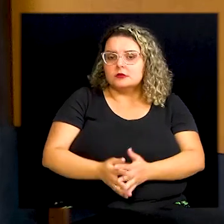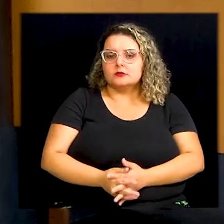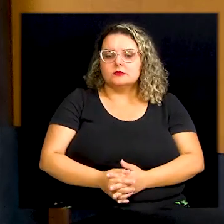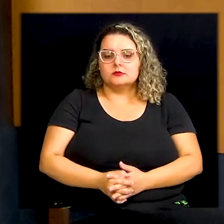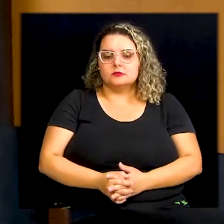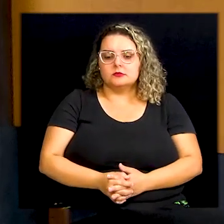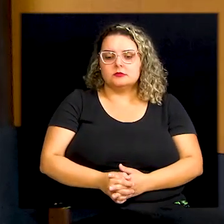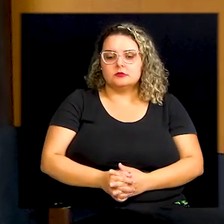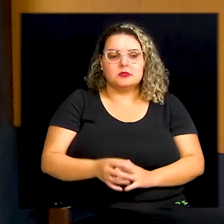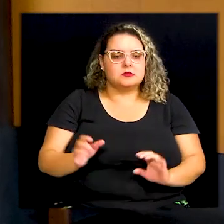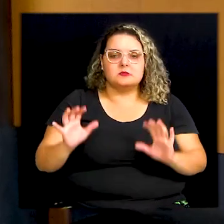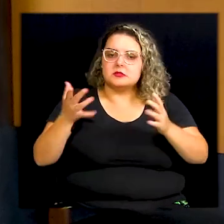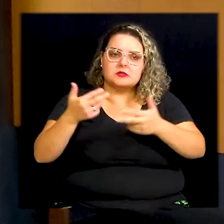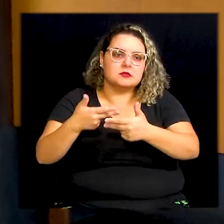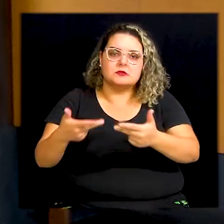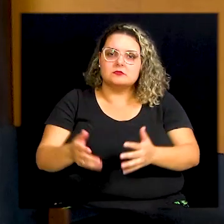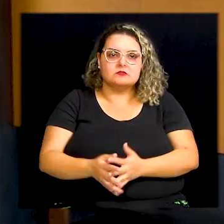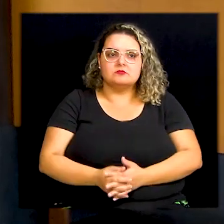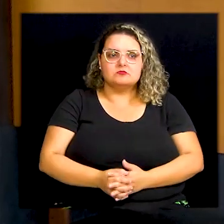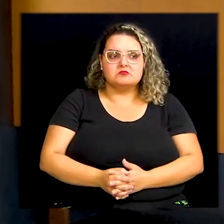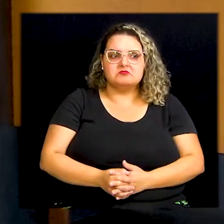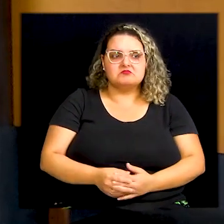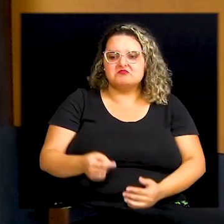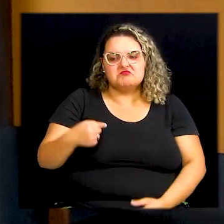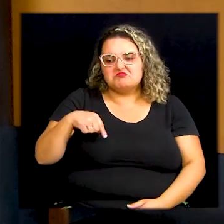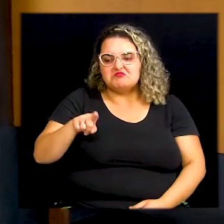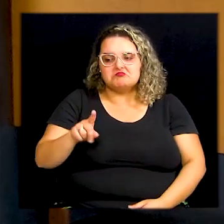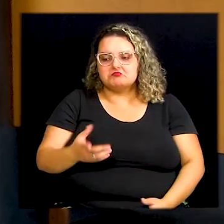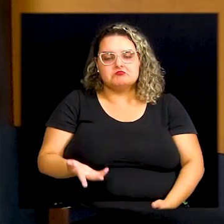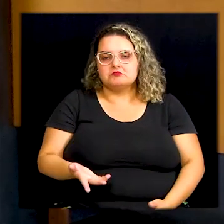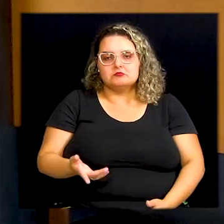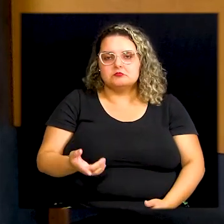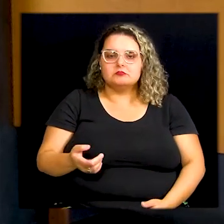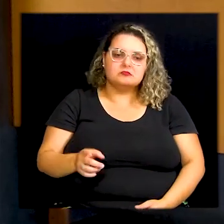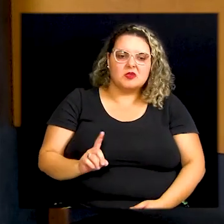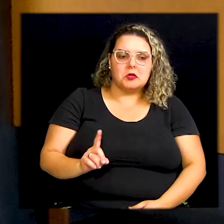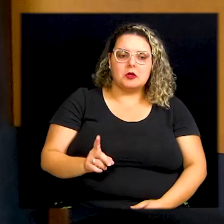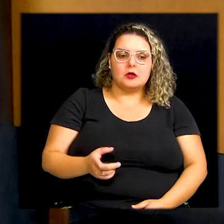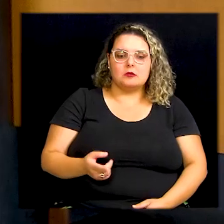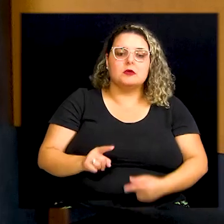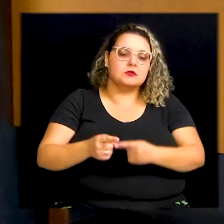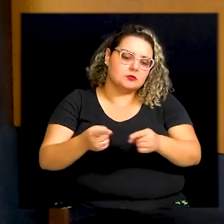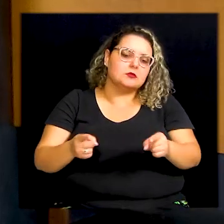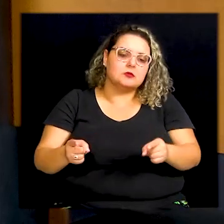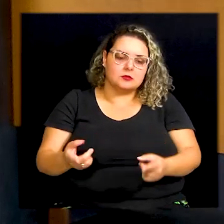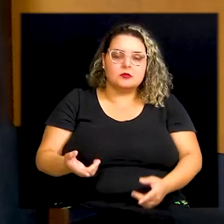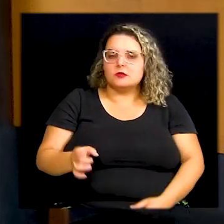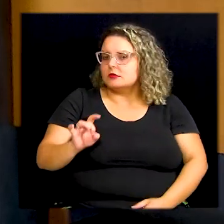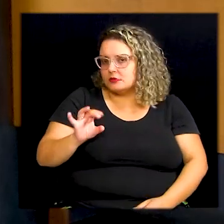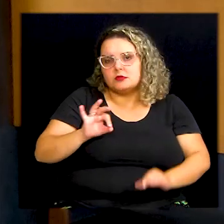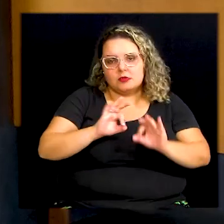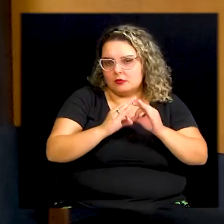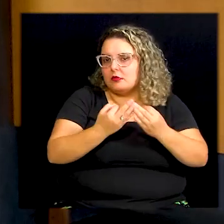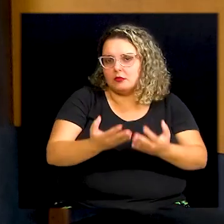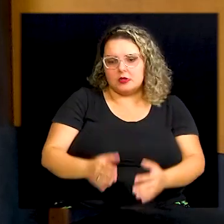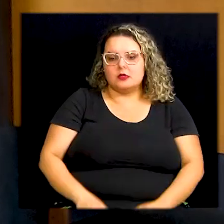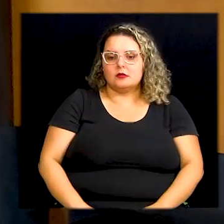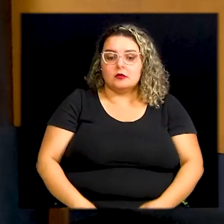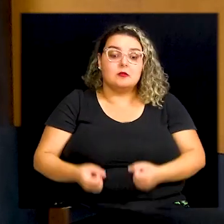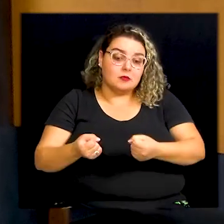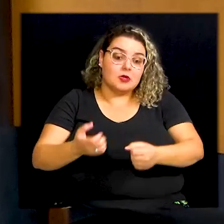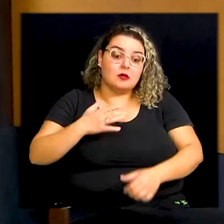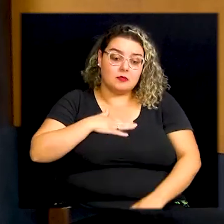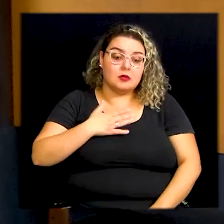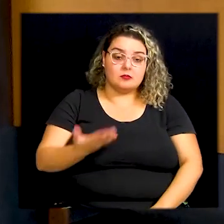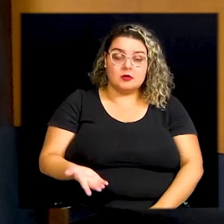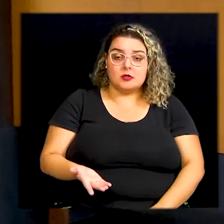tal, e mais festa, assim, essas coisas assim, eu nunca fui de ir muito. Churrasco, essas coisas só entre família mesmo, mas o que